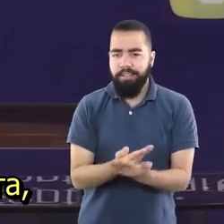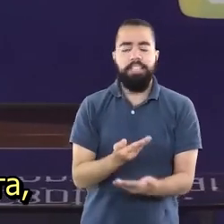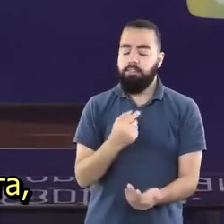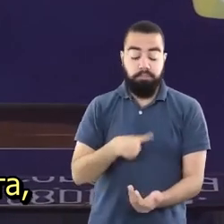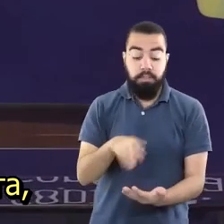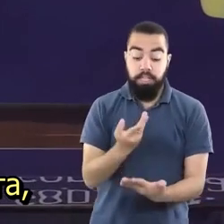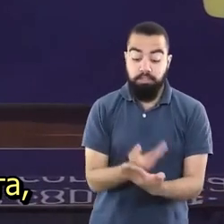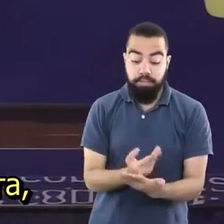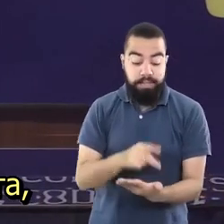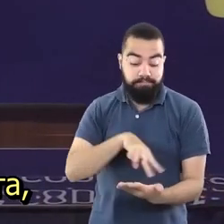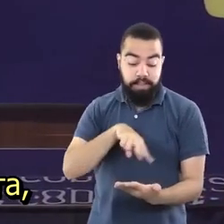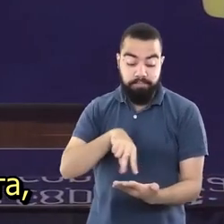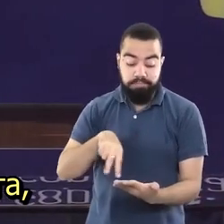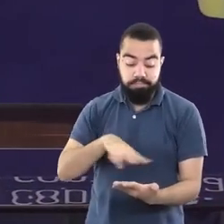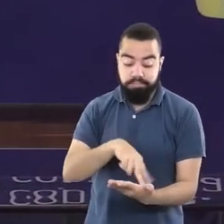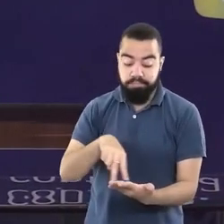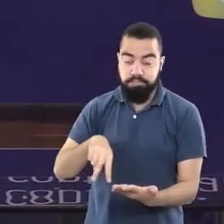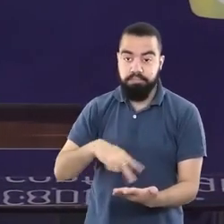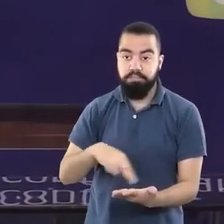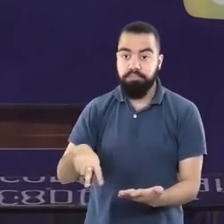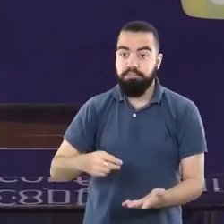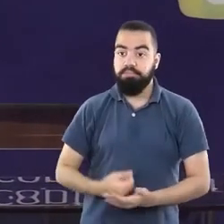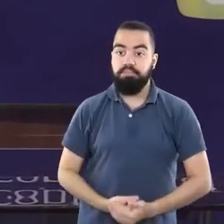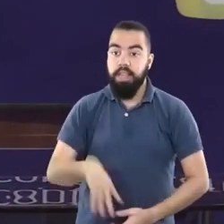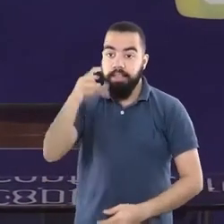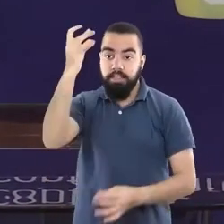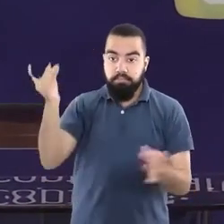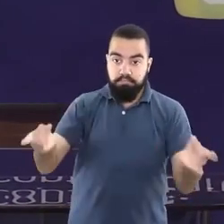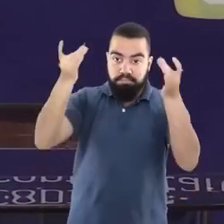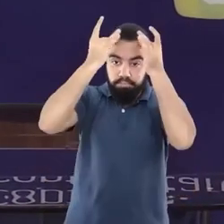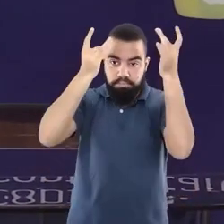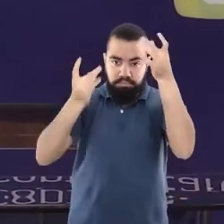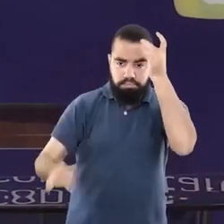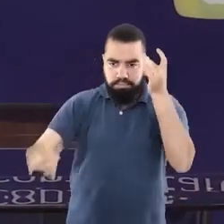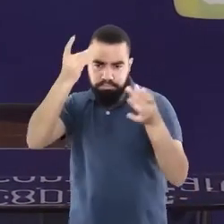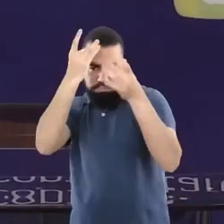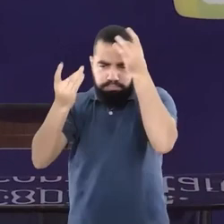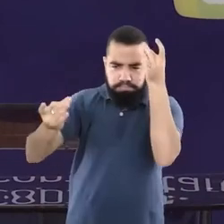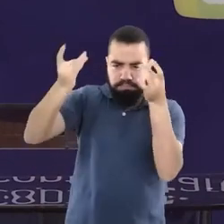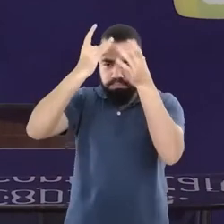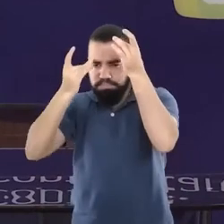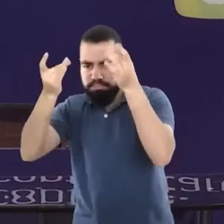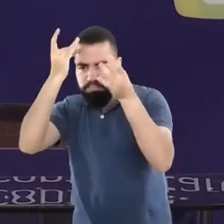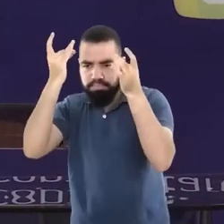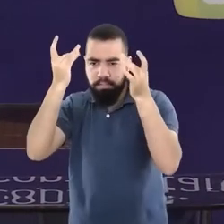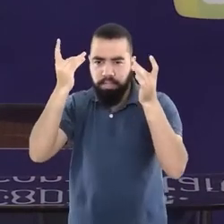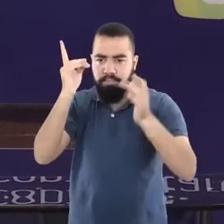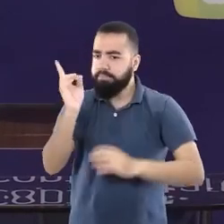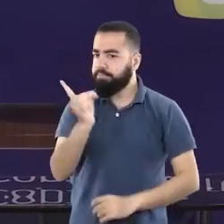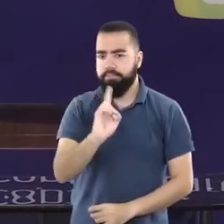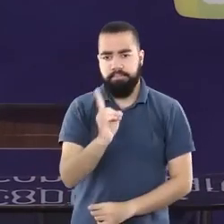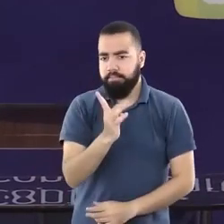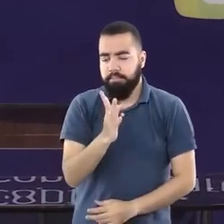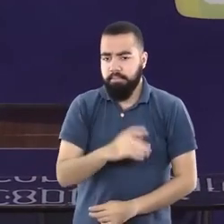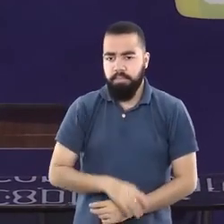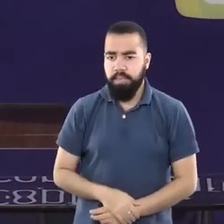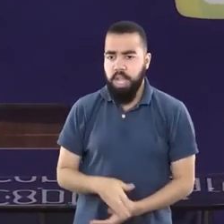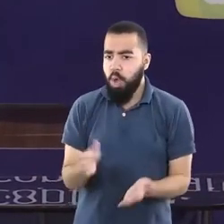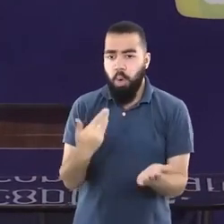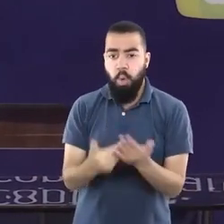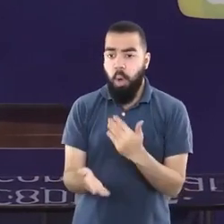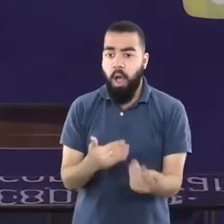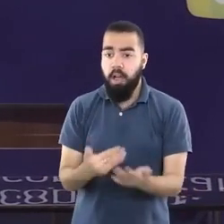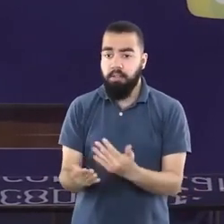os caracteres de Deus, os atributos de Deus, as obras de Deus, as perfeições de Deus. Isso você pode aprender com um bom livro de